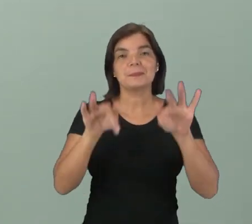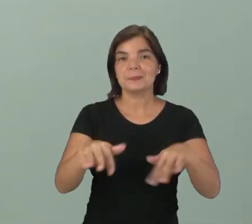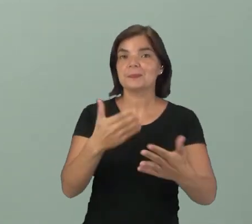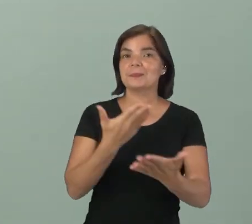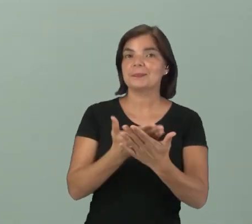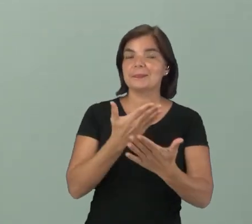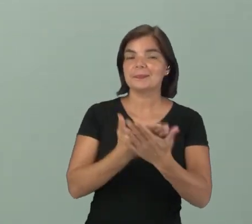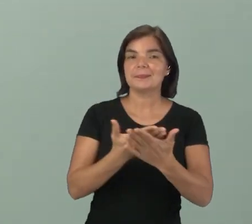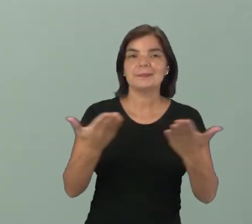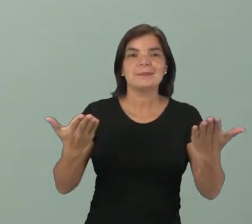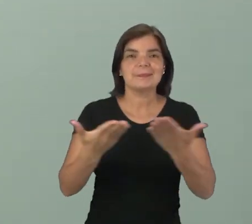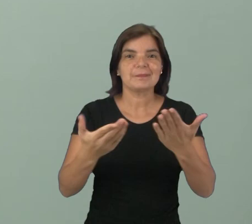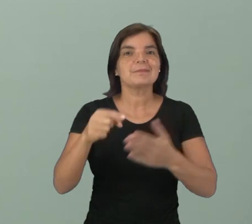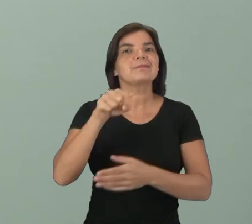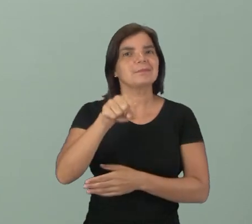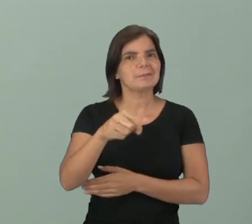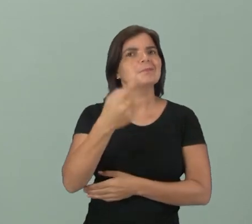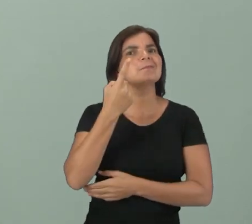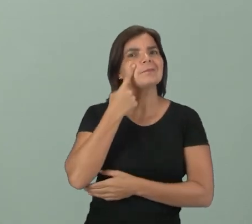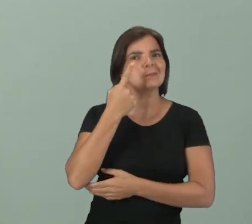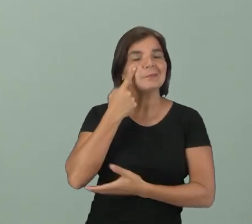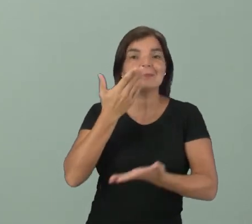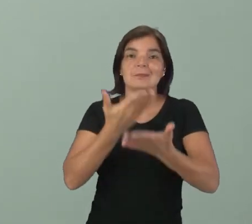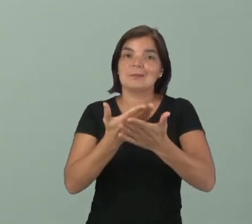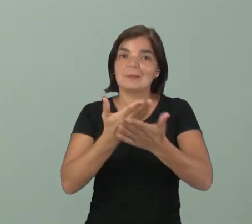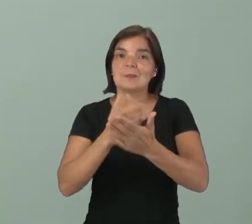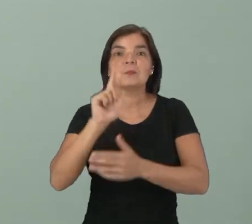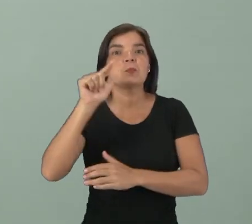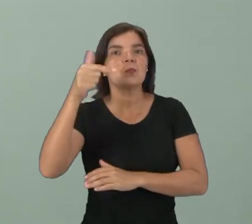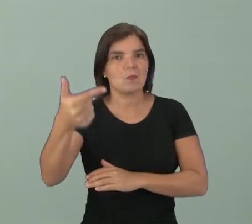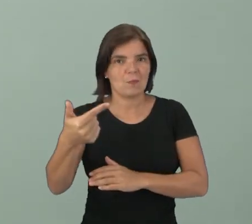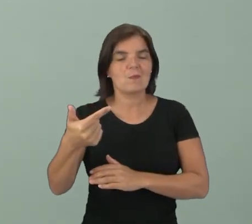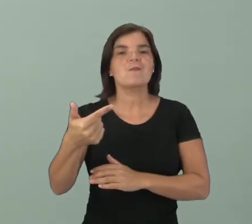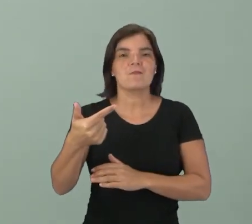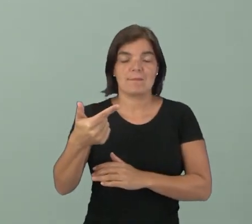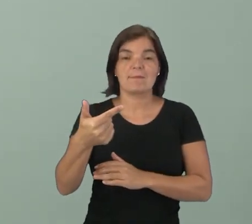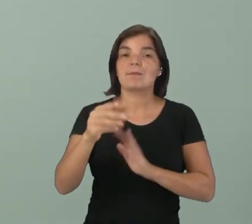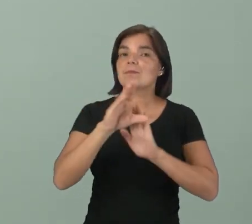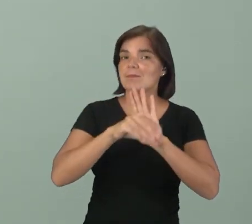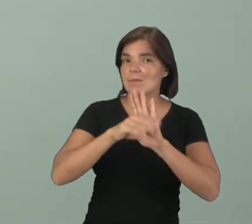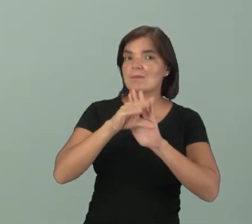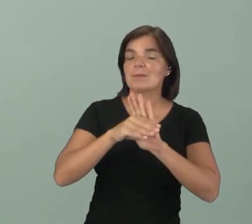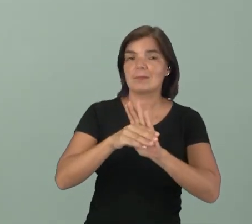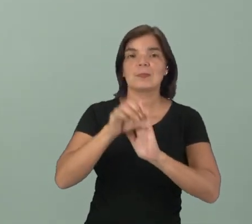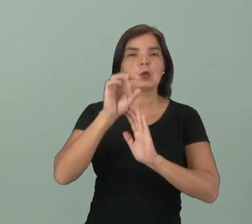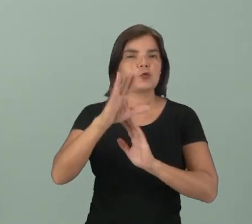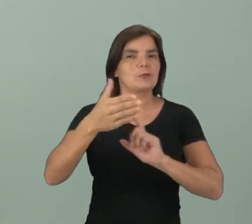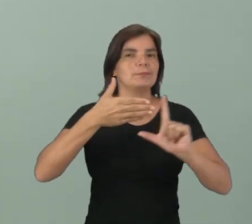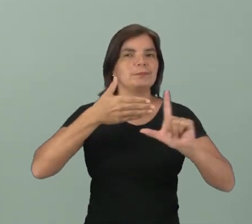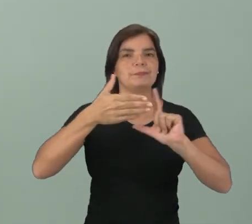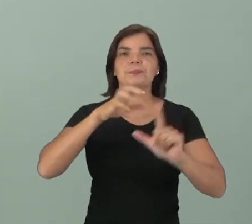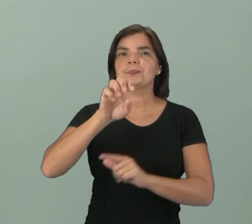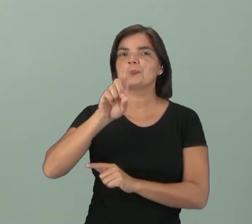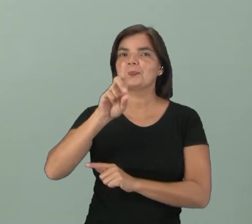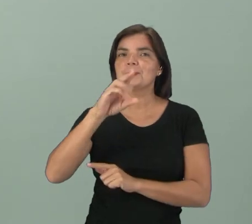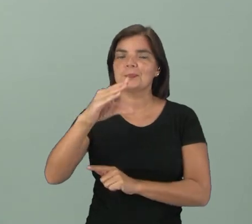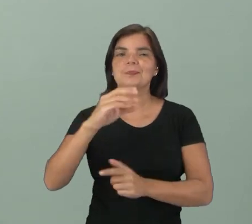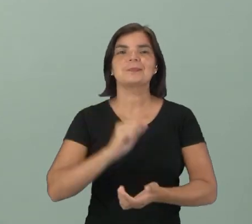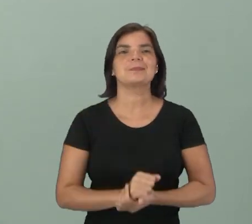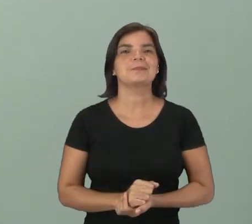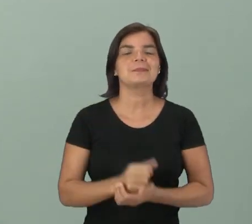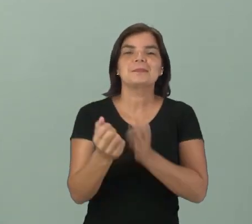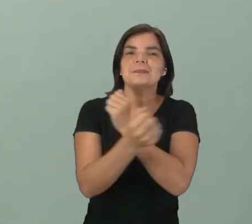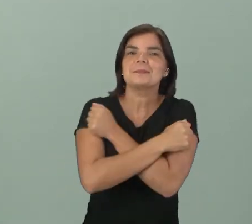nós encerramos nossa aula de hoje se você quiser acessar essa ou outro componente curricular basta acessar a plataforma